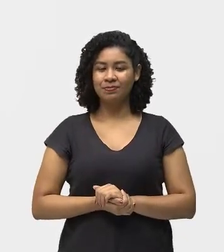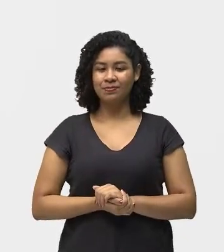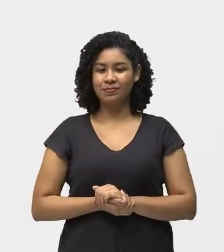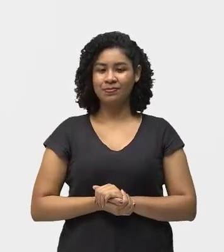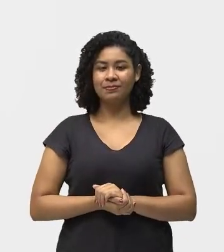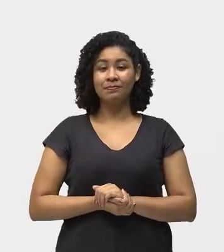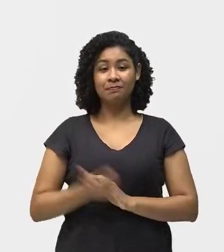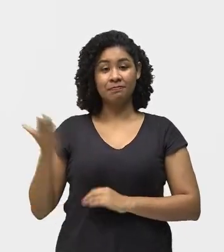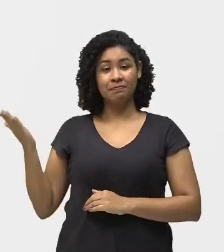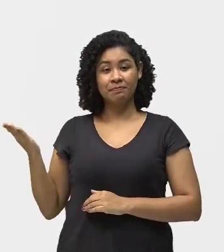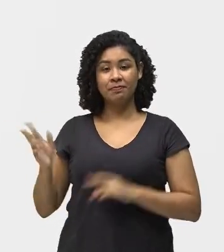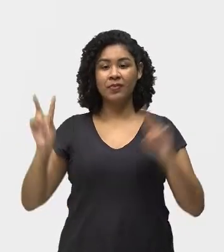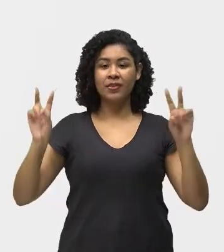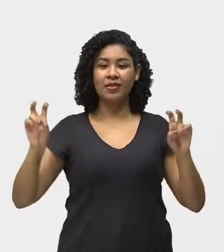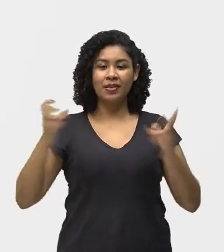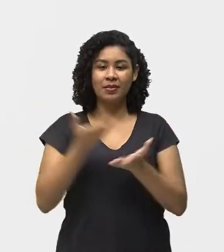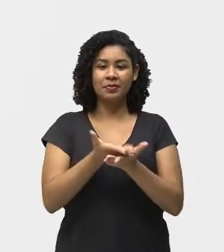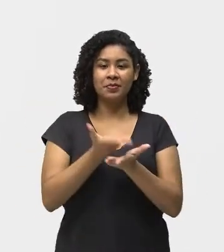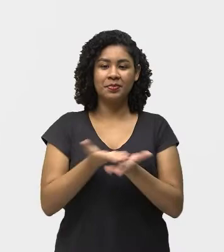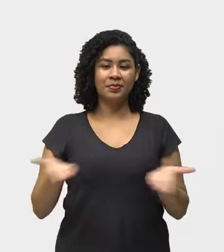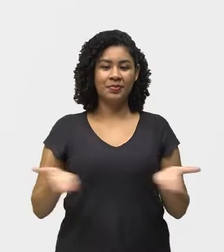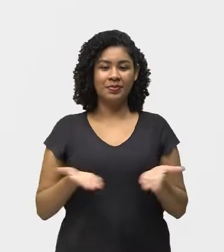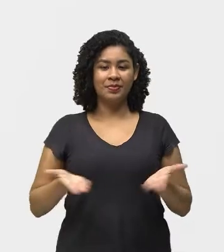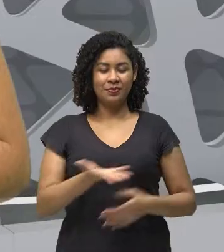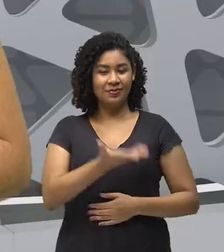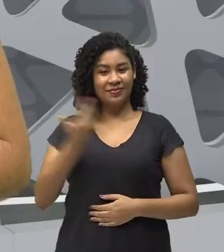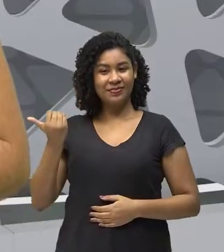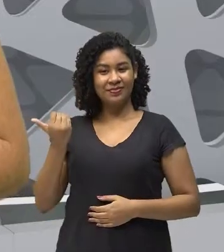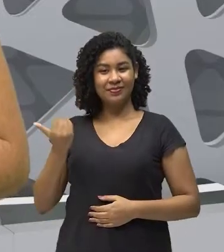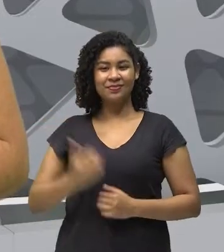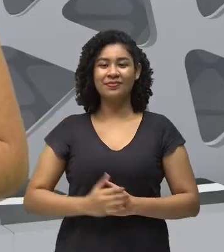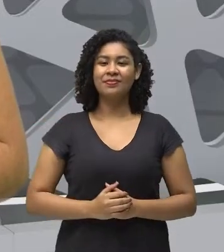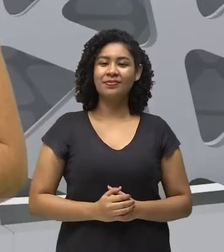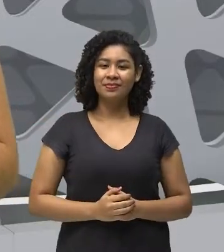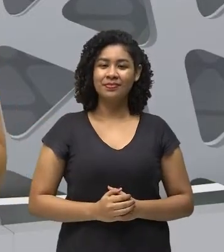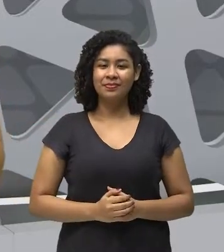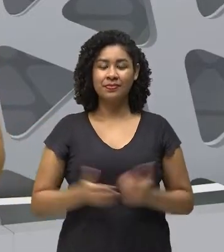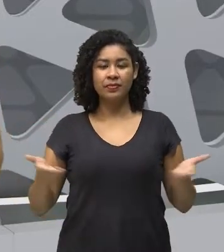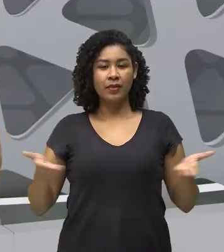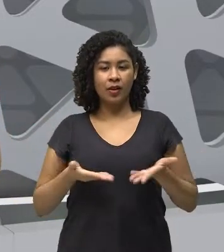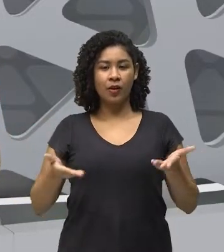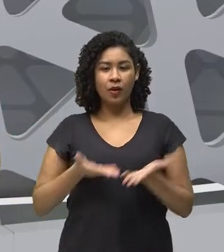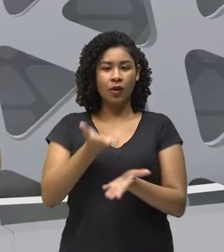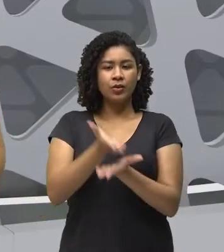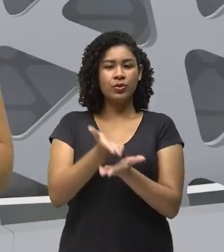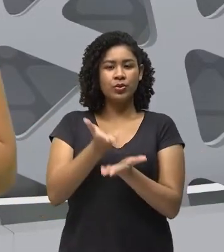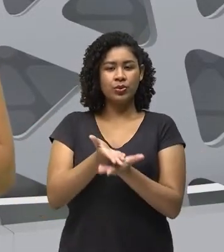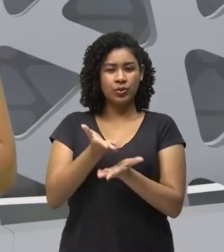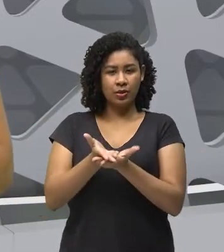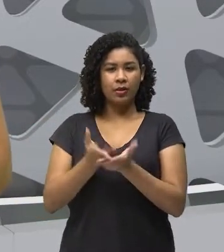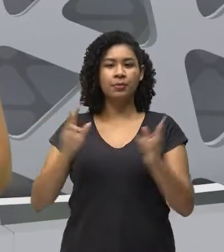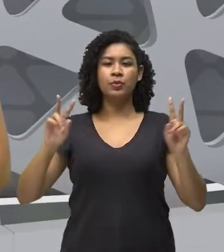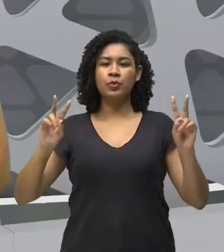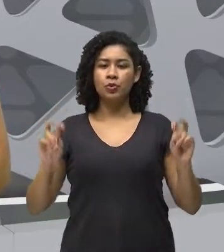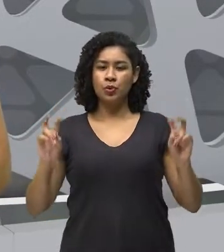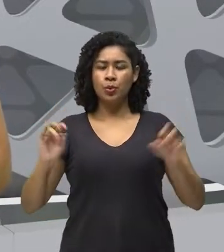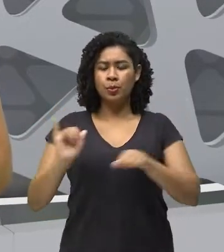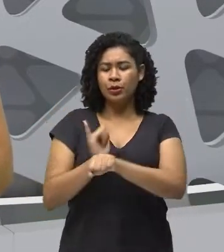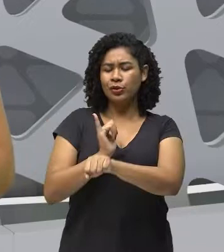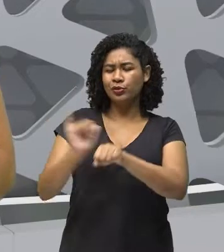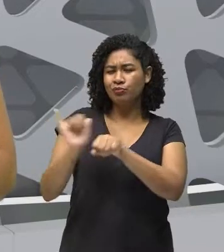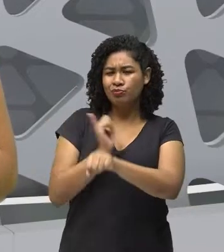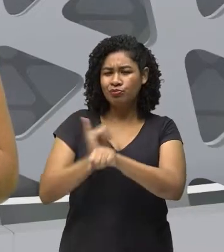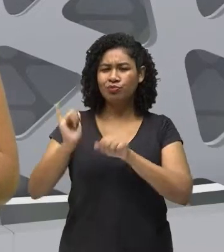esse é o assunto da nossa aula de hoje e vamos a ela. Bem, agora a gente vai estudar um pouquinho sobre uma estratégia de